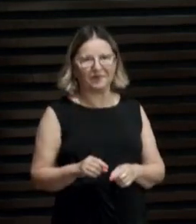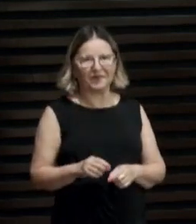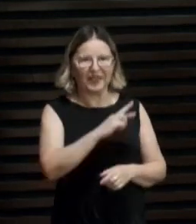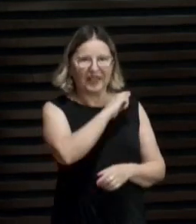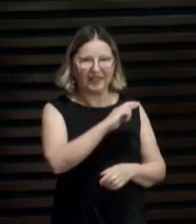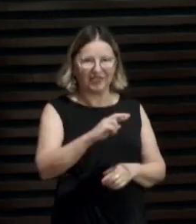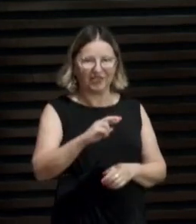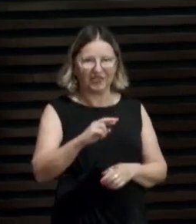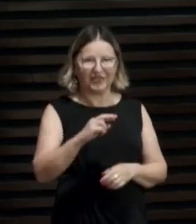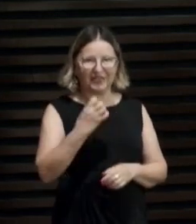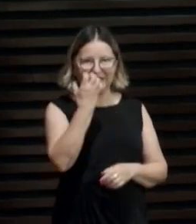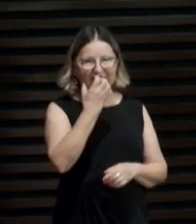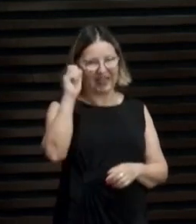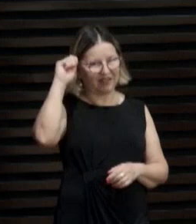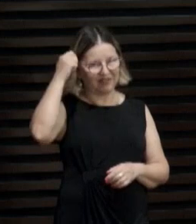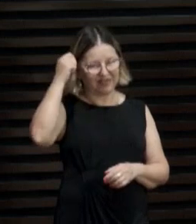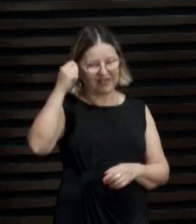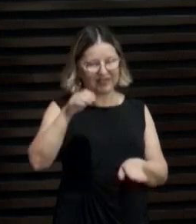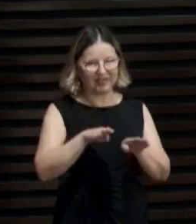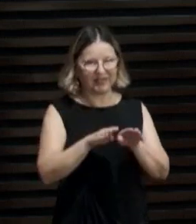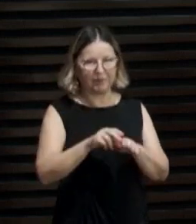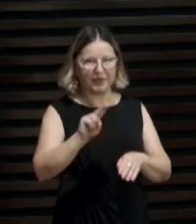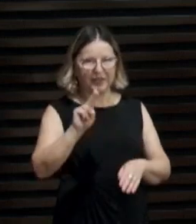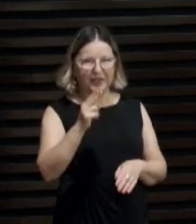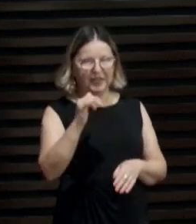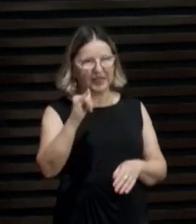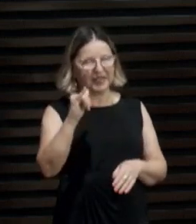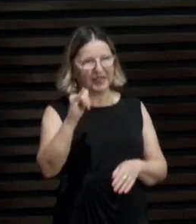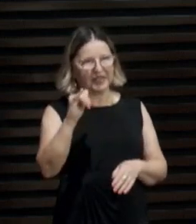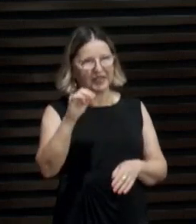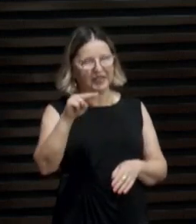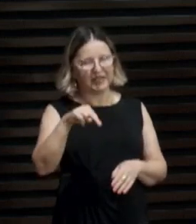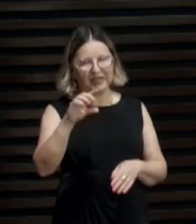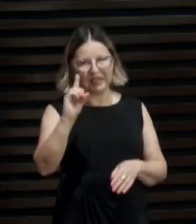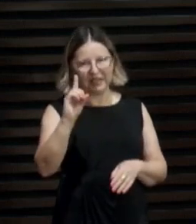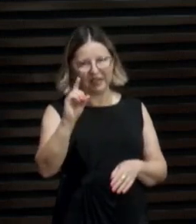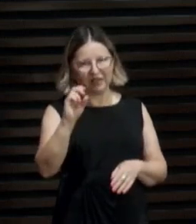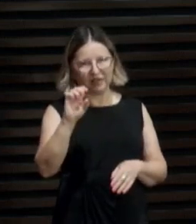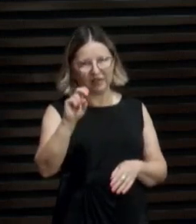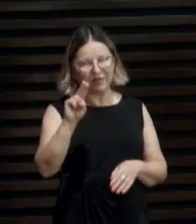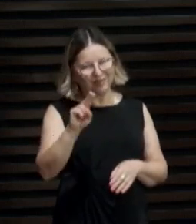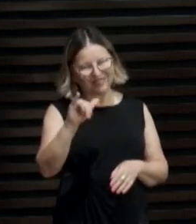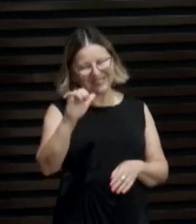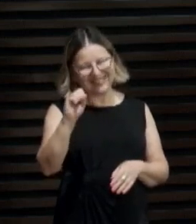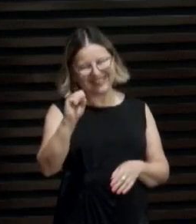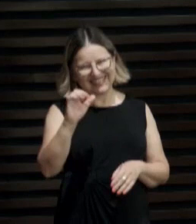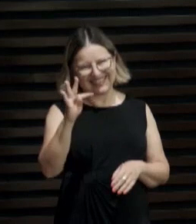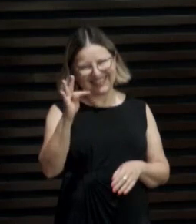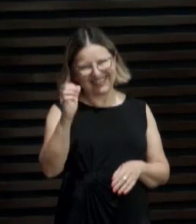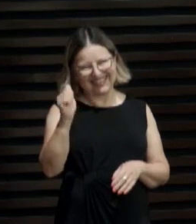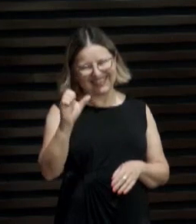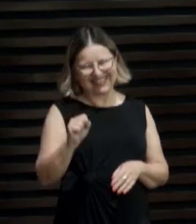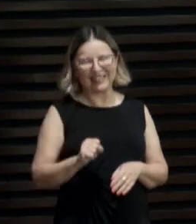africanas e hinduístas. Agora veja, meu querido, que nos nossos dias,